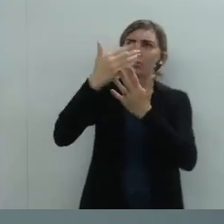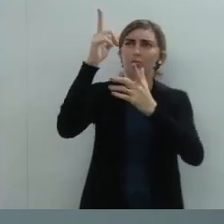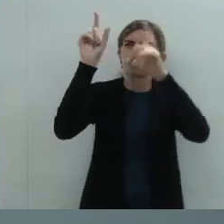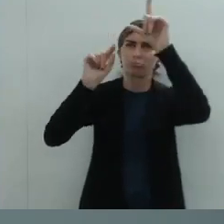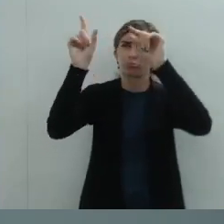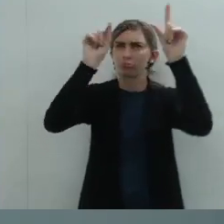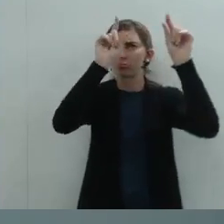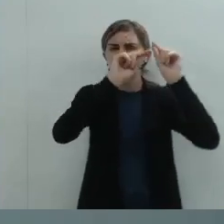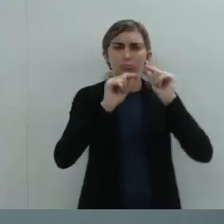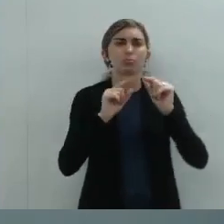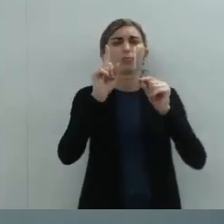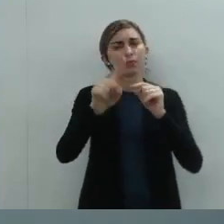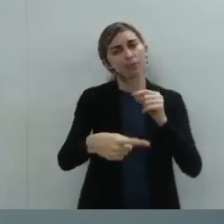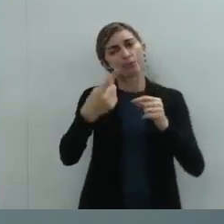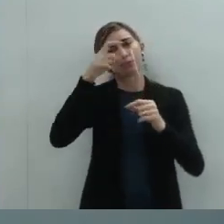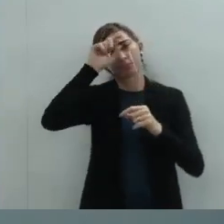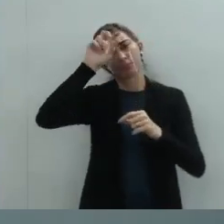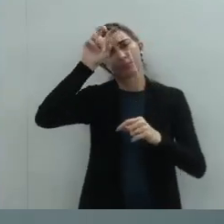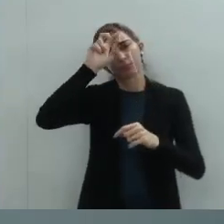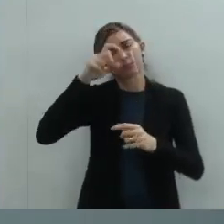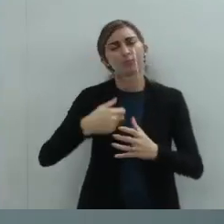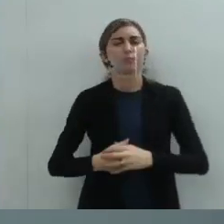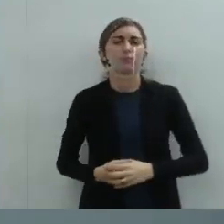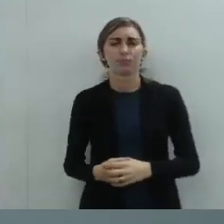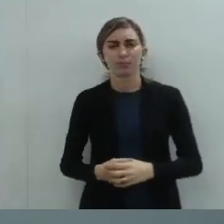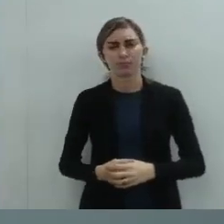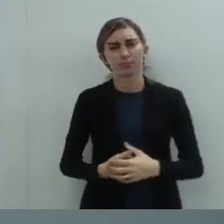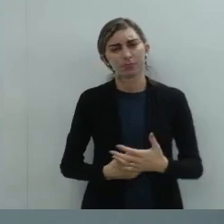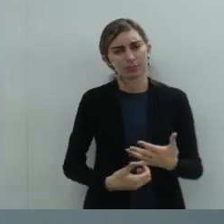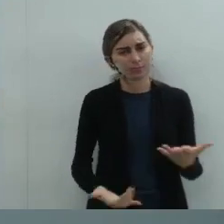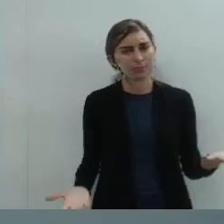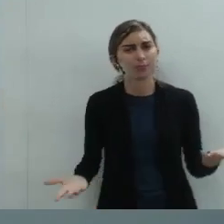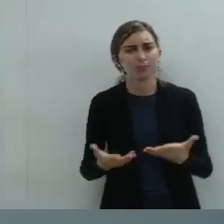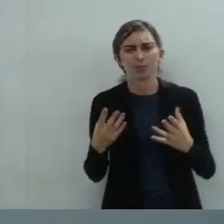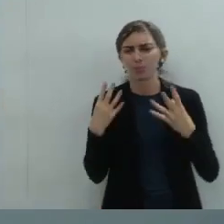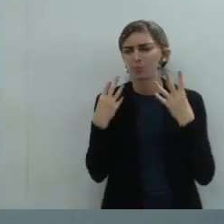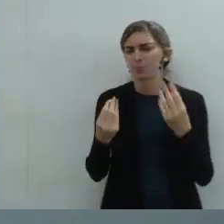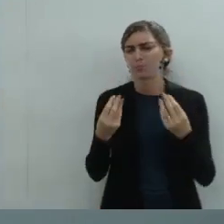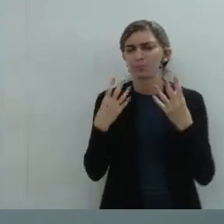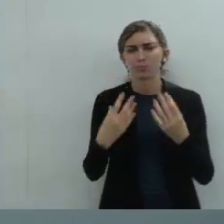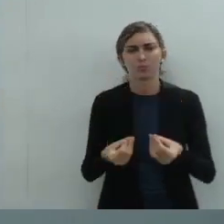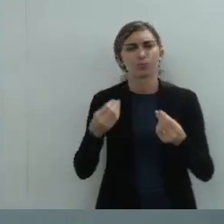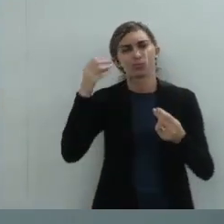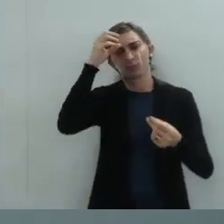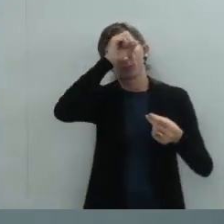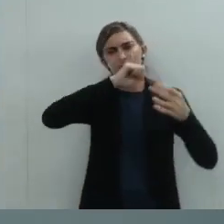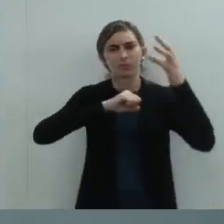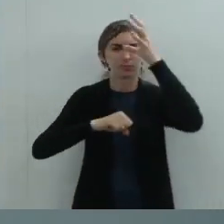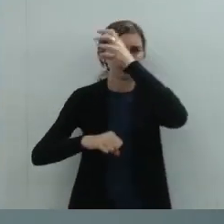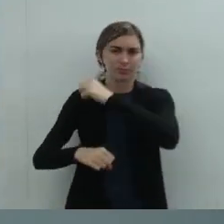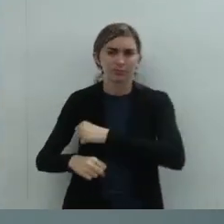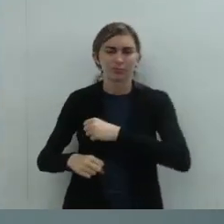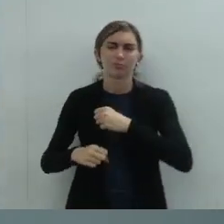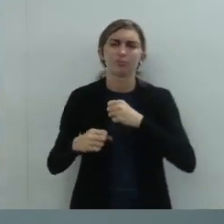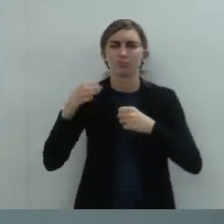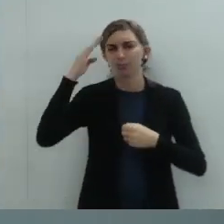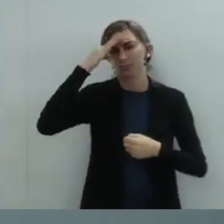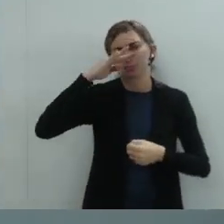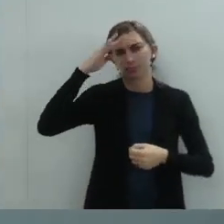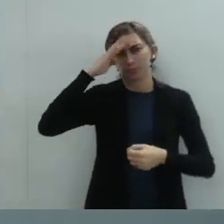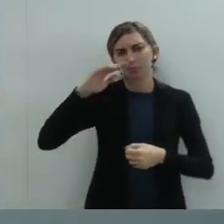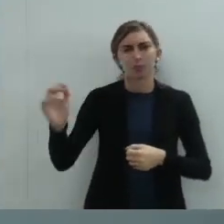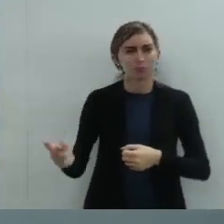com essa questão da astronomia, os egípcios. Então a gente tem muito que aprender a entender